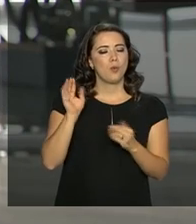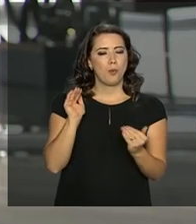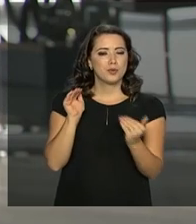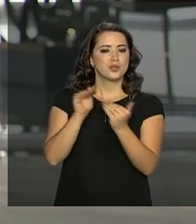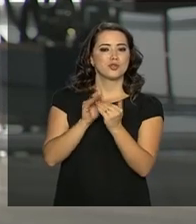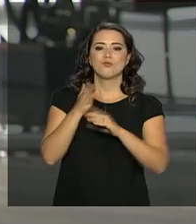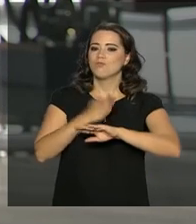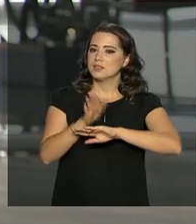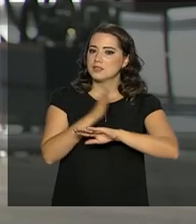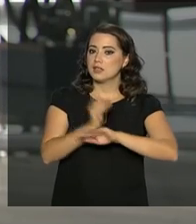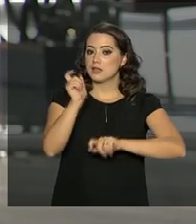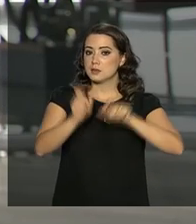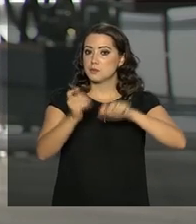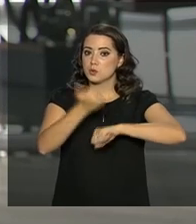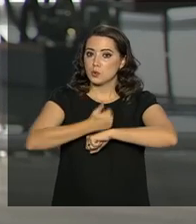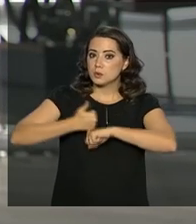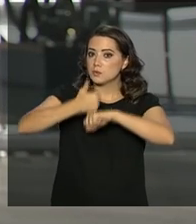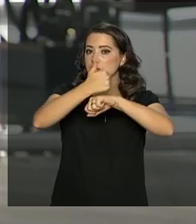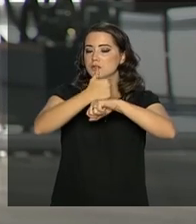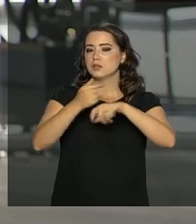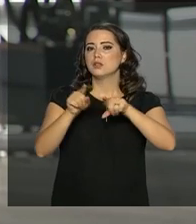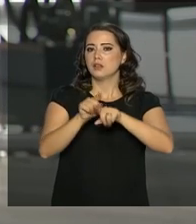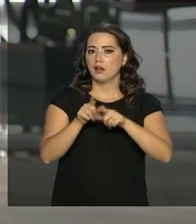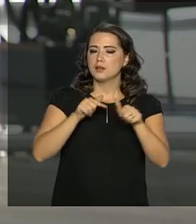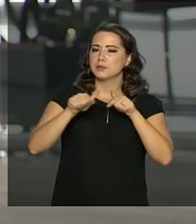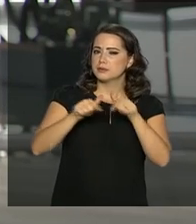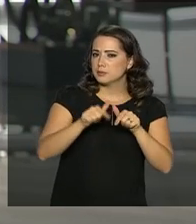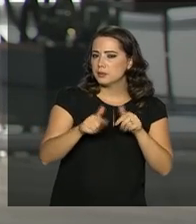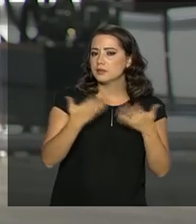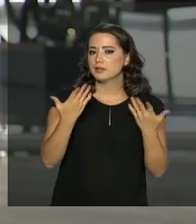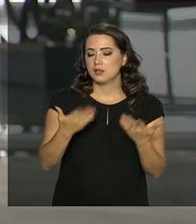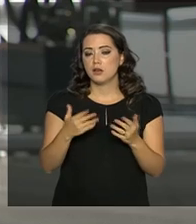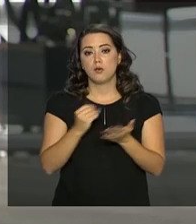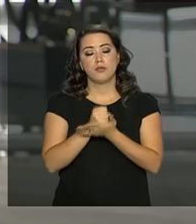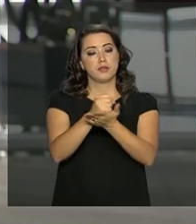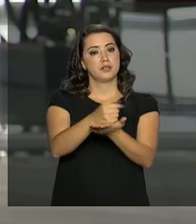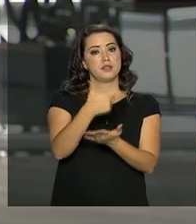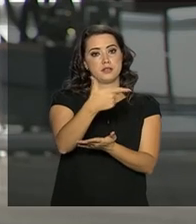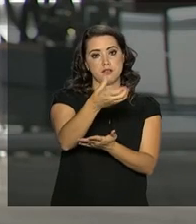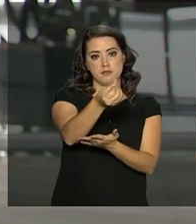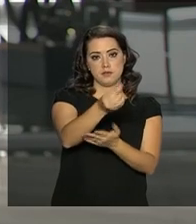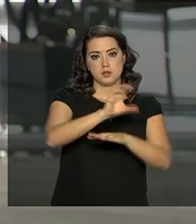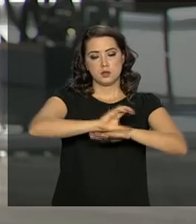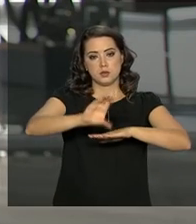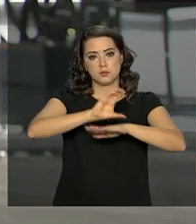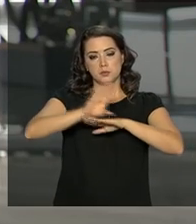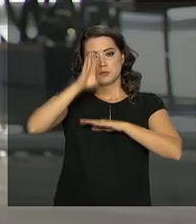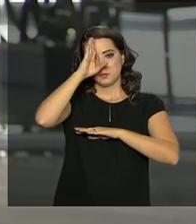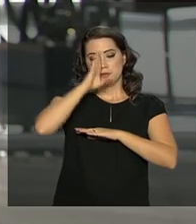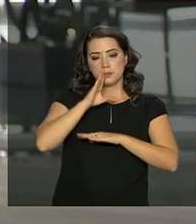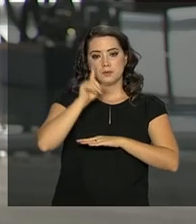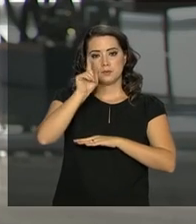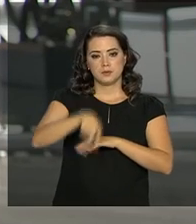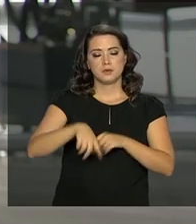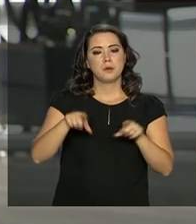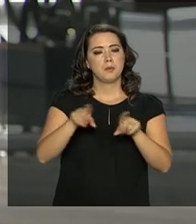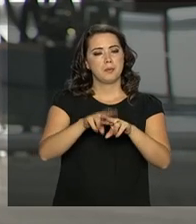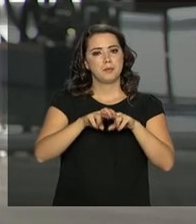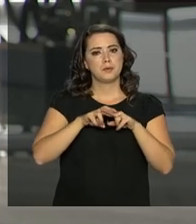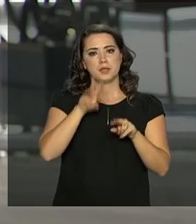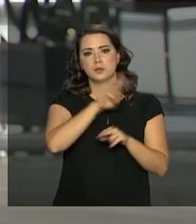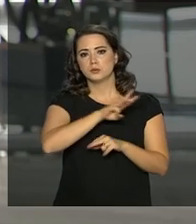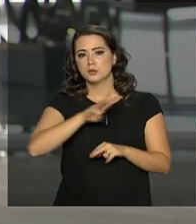para o mercado de trabalho a escola oferece 26 cursos gratuitos através de uma plataforma de educação